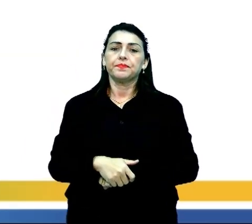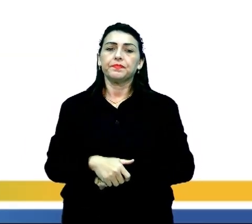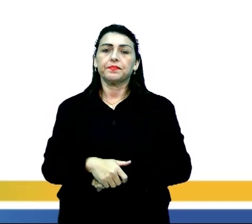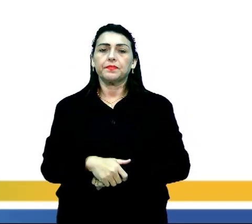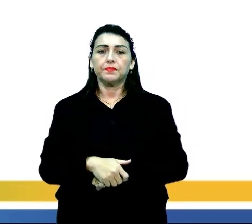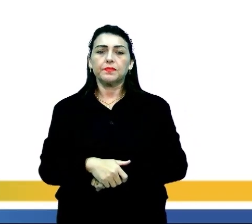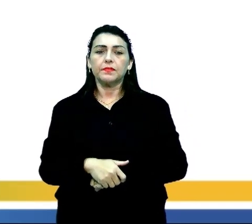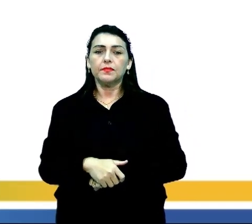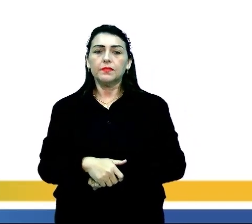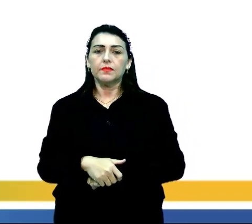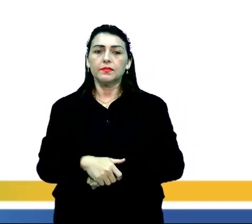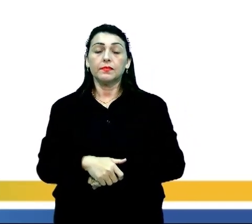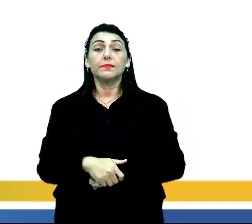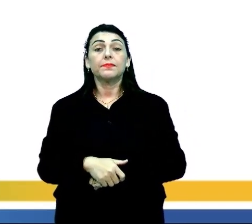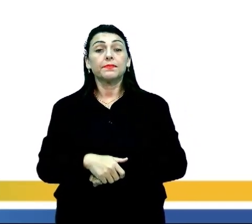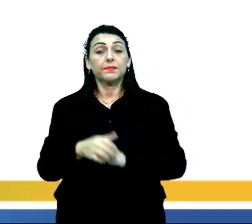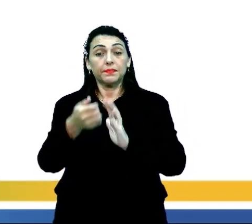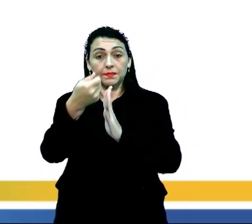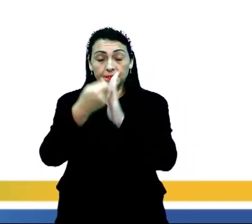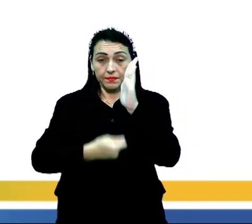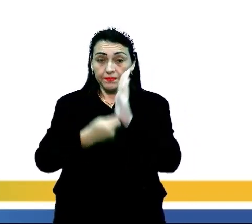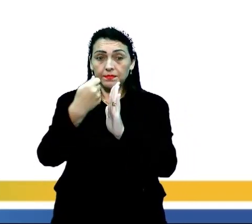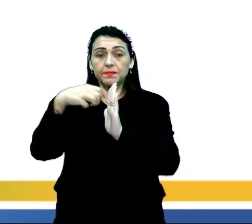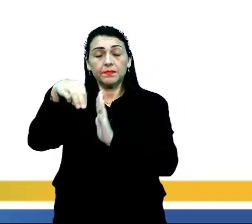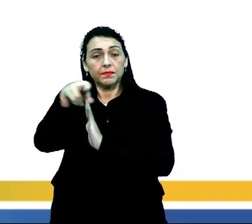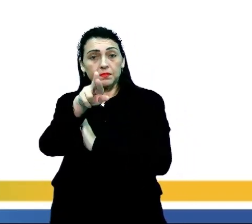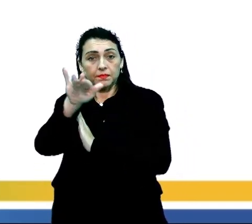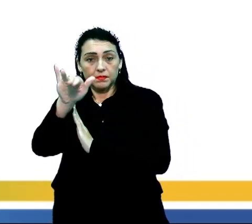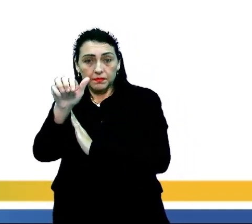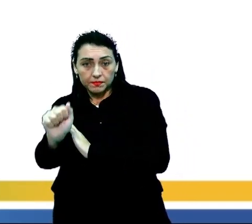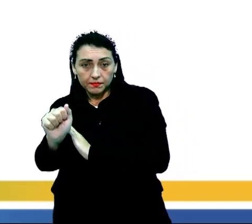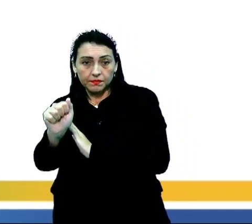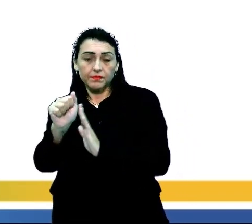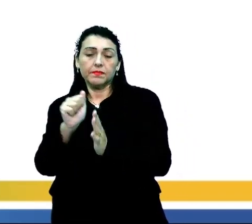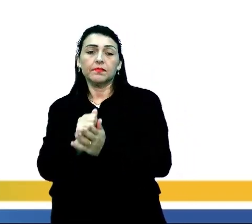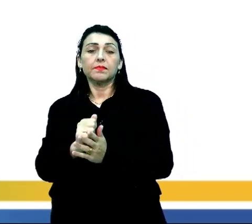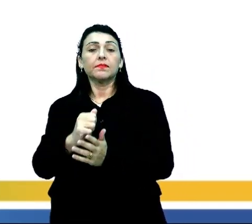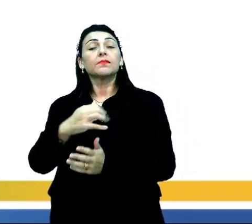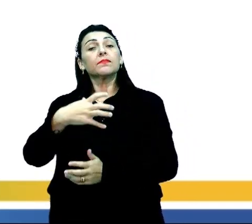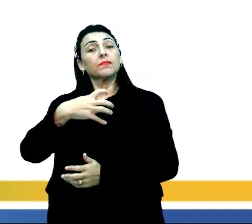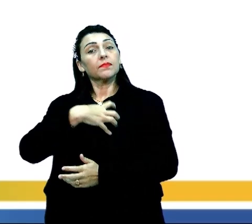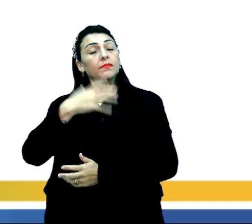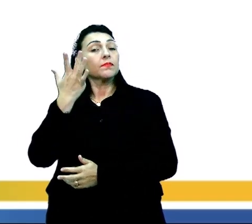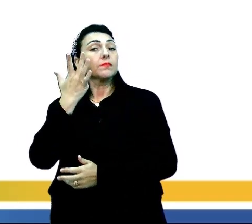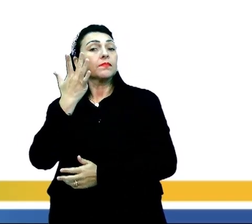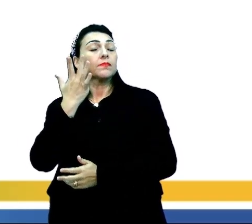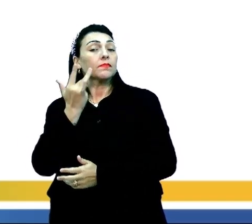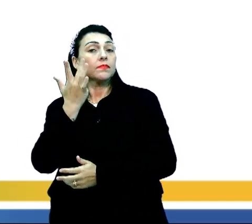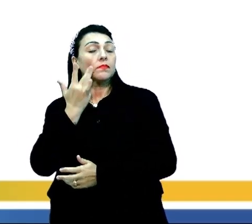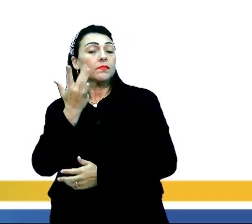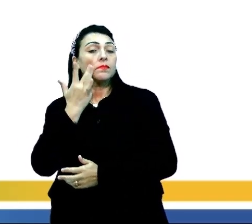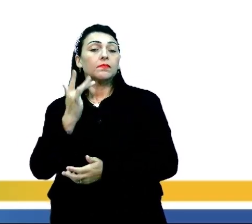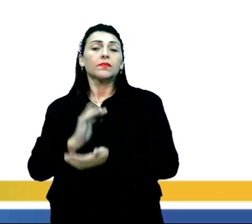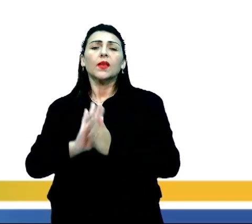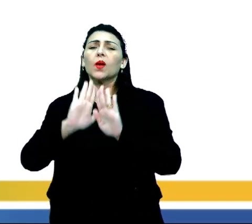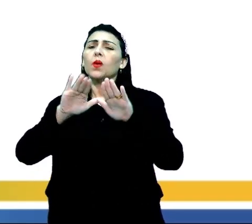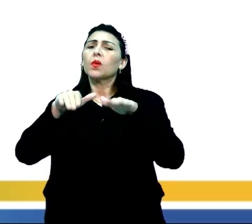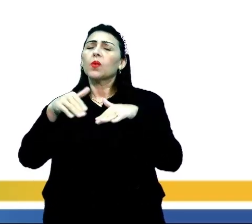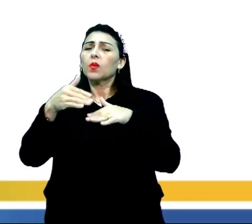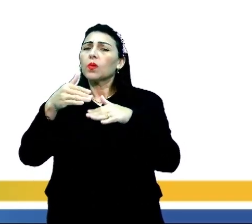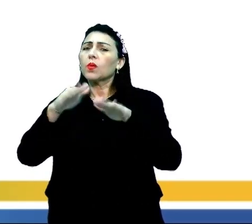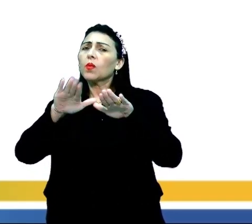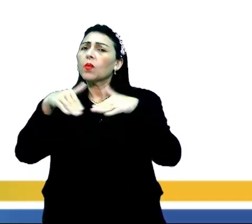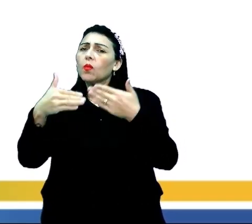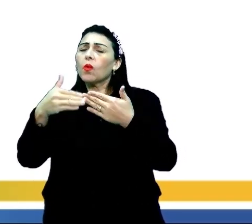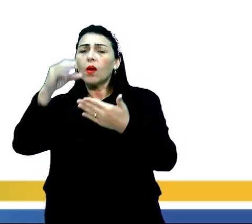E aí nós temos aqui uma redação da Maria Fernanda Gurgel, ela é do Ceará. Aí eu disse assim, qual a tese